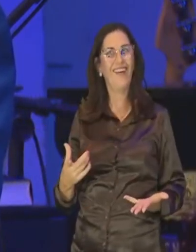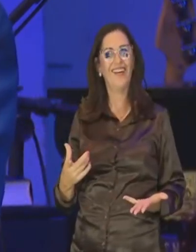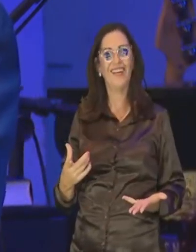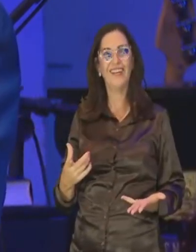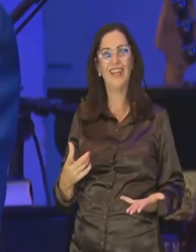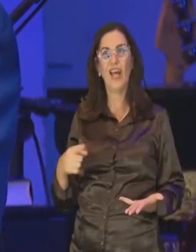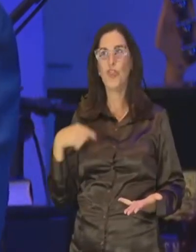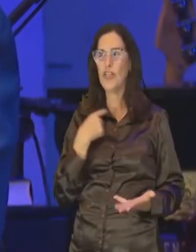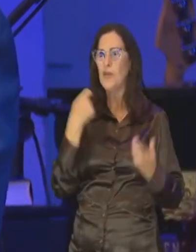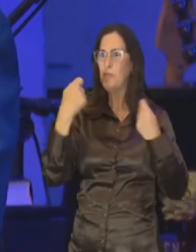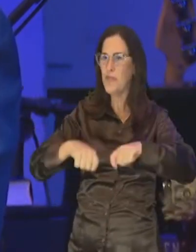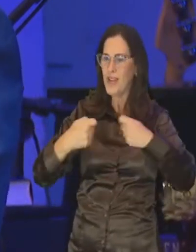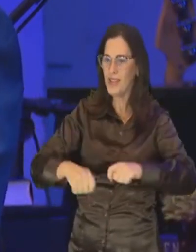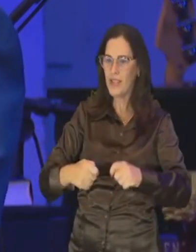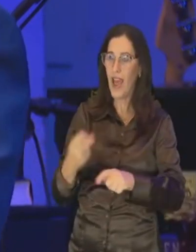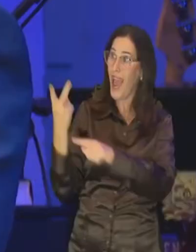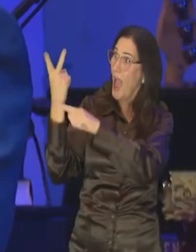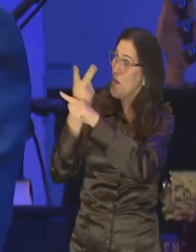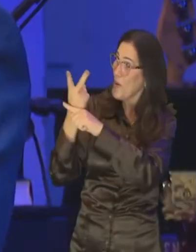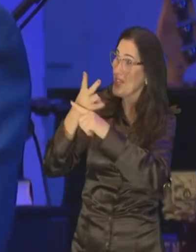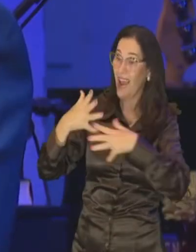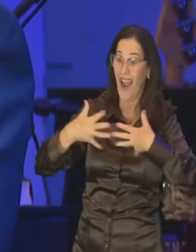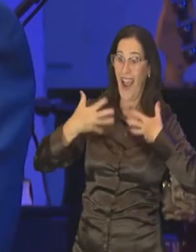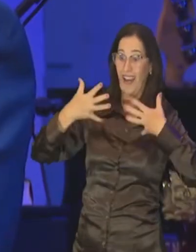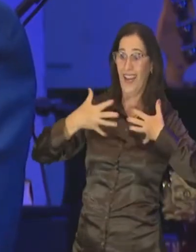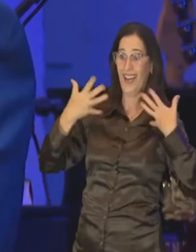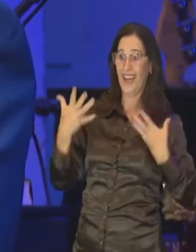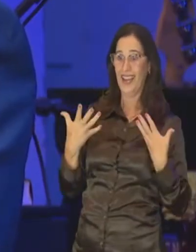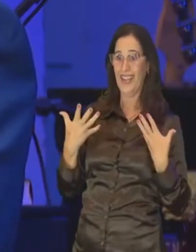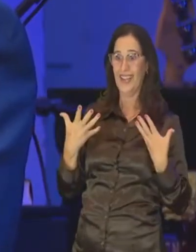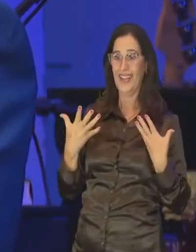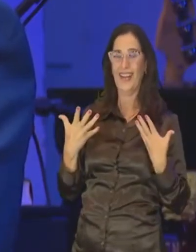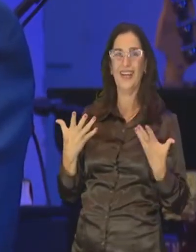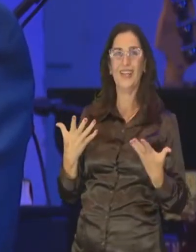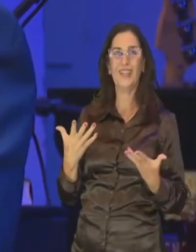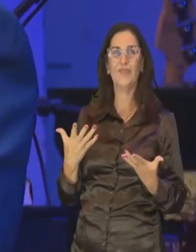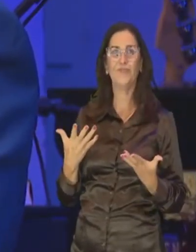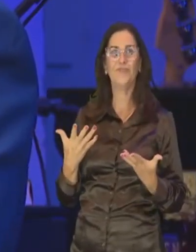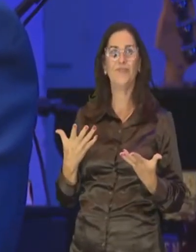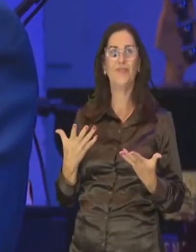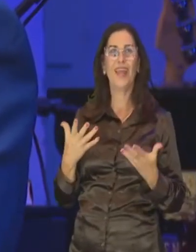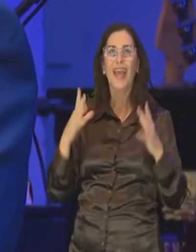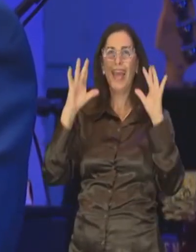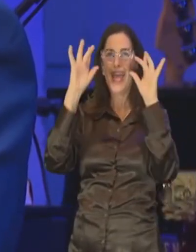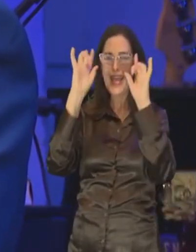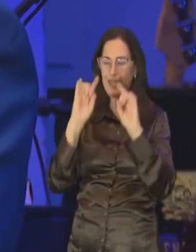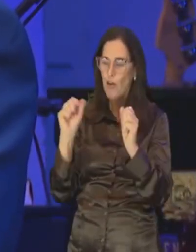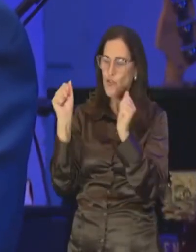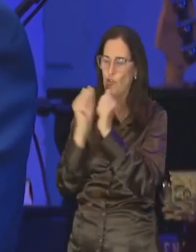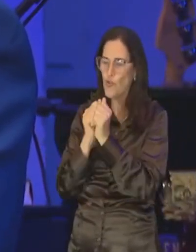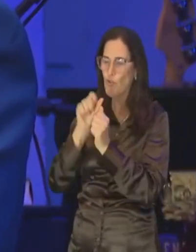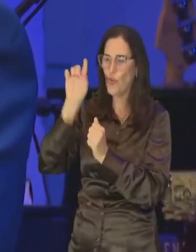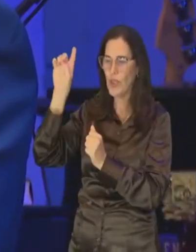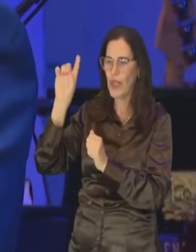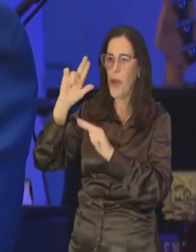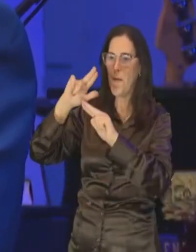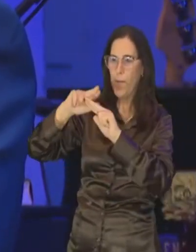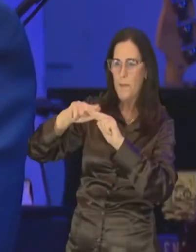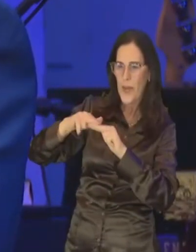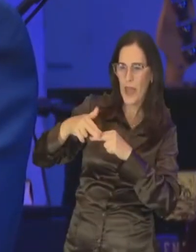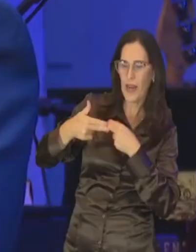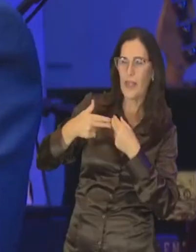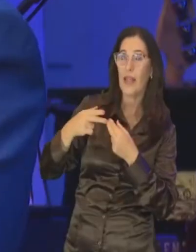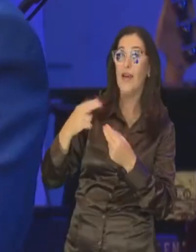Nós precisamos buscar essa alegria de forma especial com Deus, através da nossa